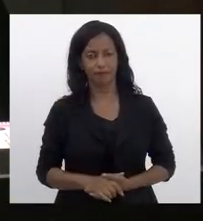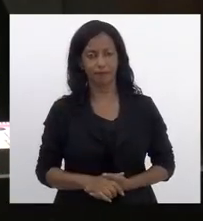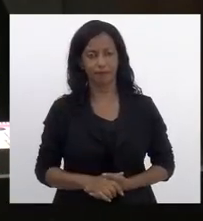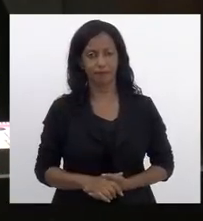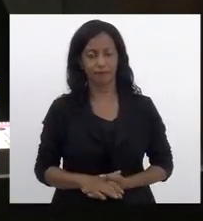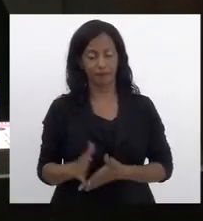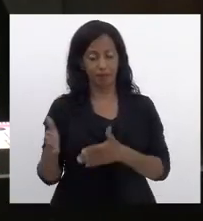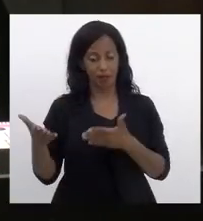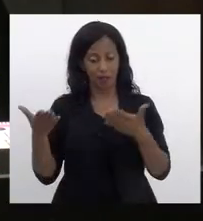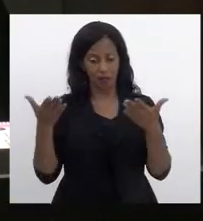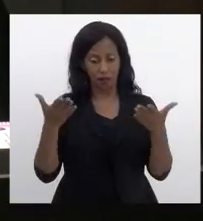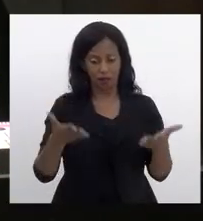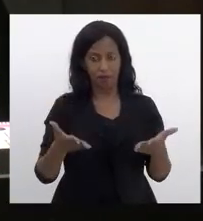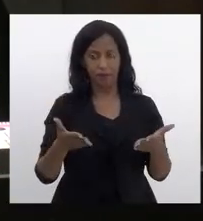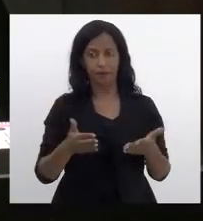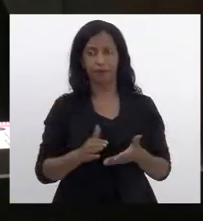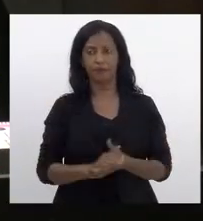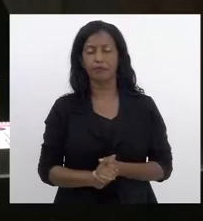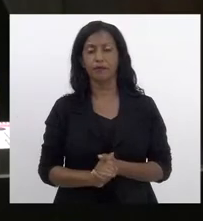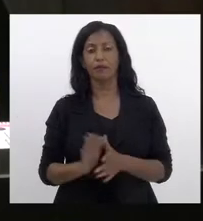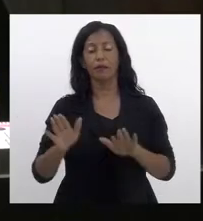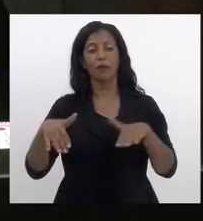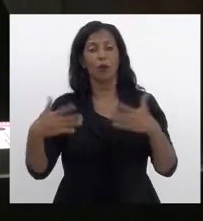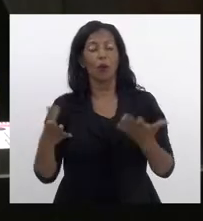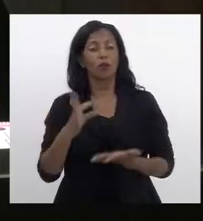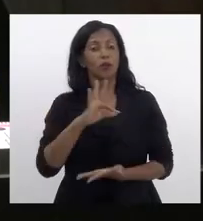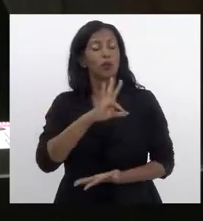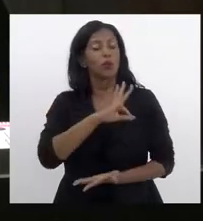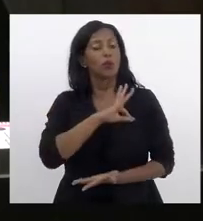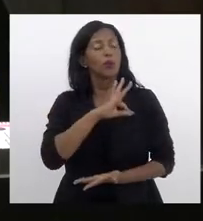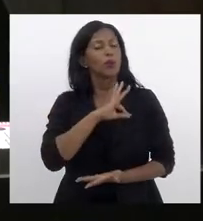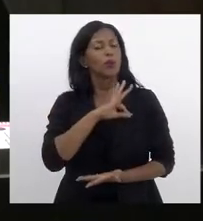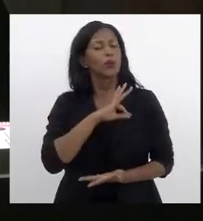E aí, quando o policial faz, quando